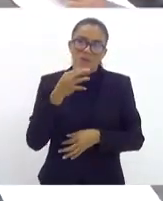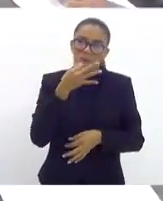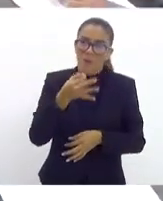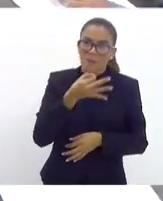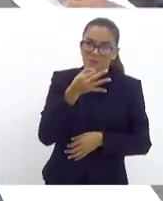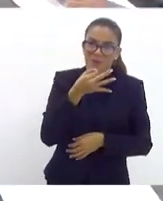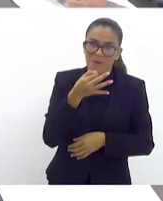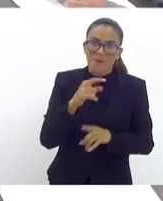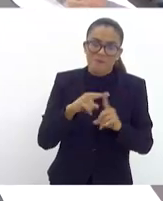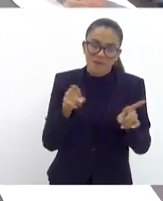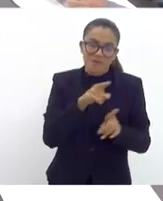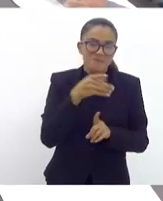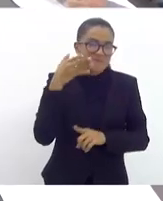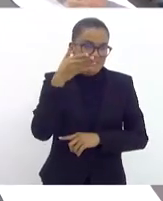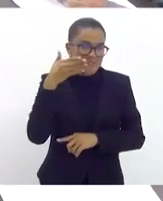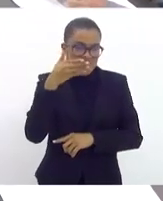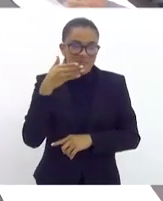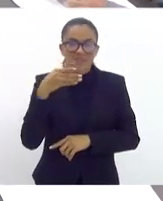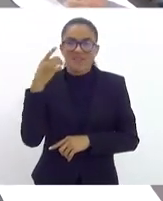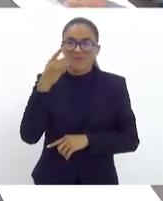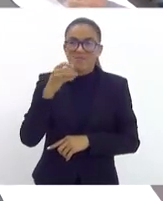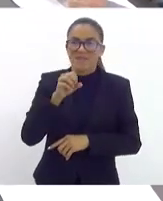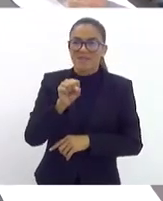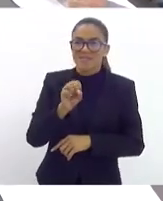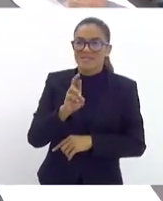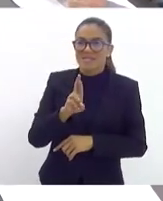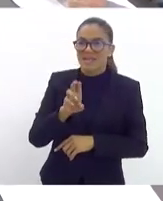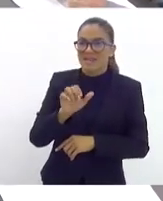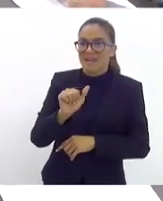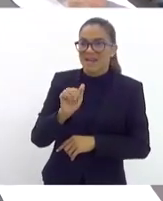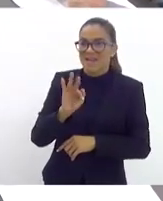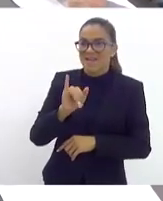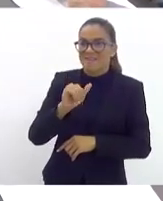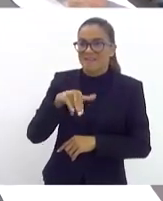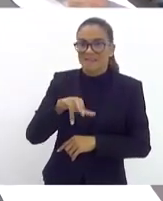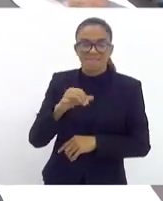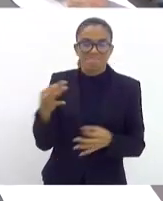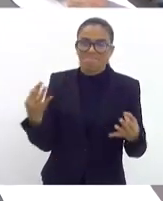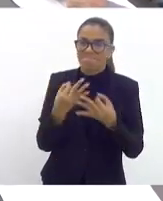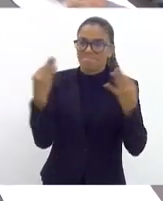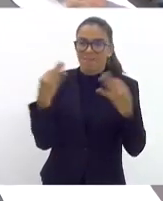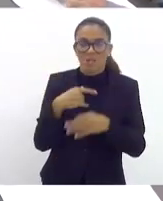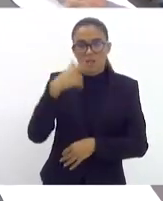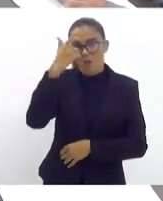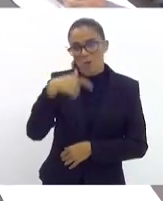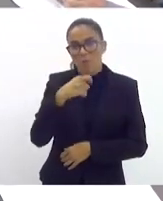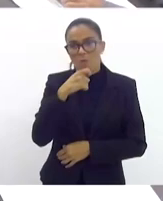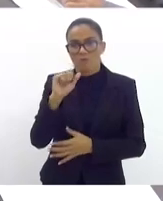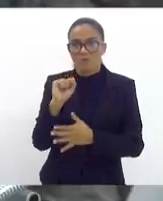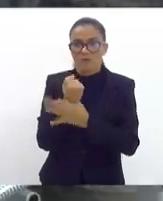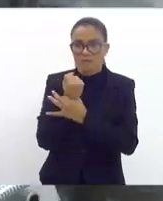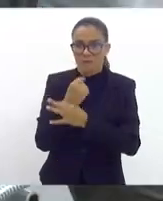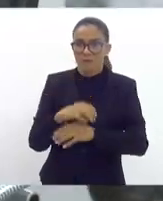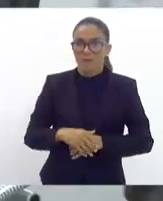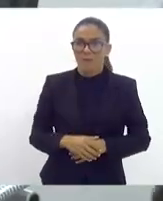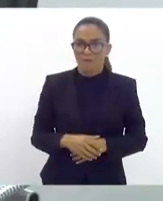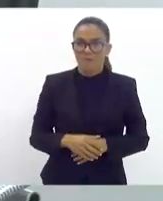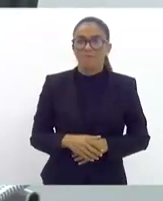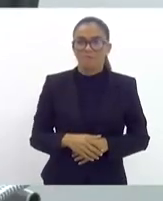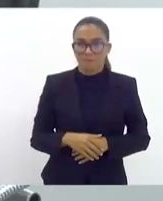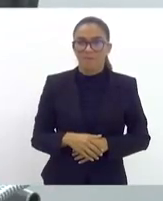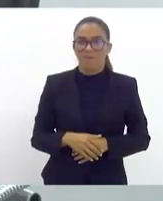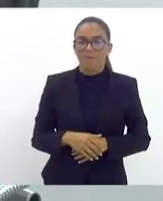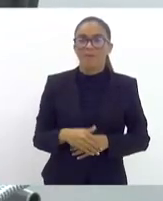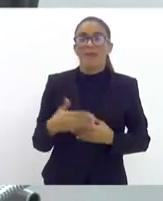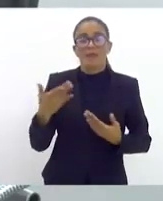opinião aqui mas o argumento Deputado será fino no projeto anterior foi importante enfim eu não estou seguro vamos fazer a discussão em cima do projeto de autoria